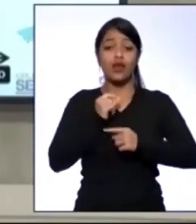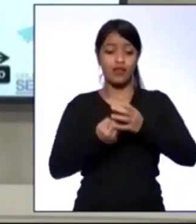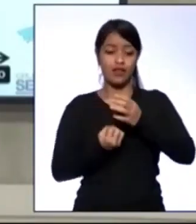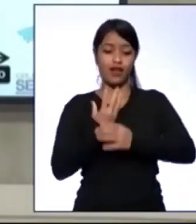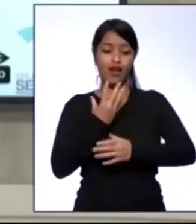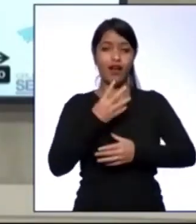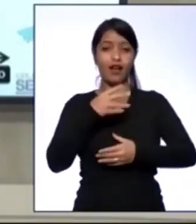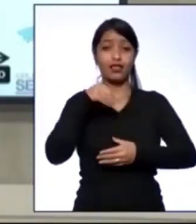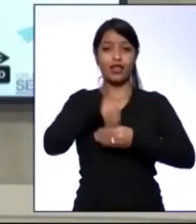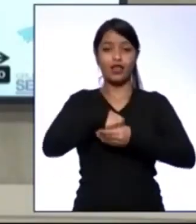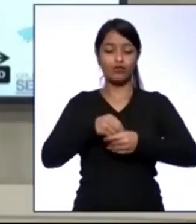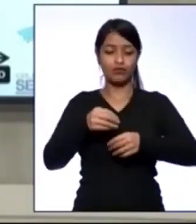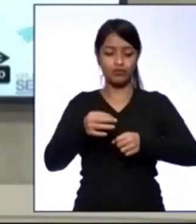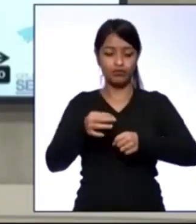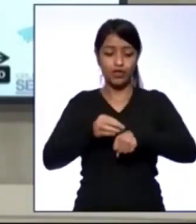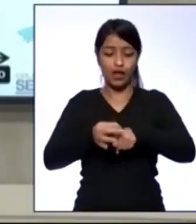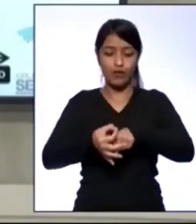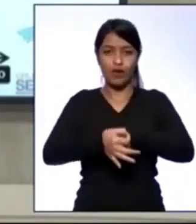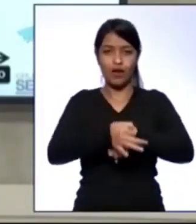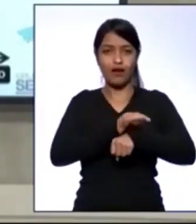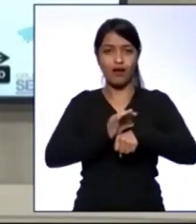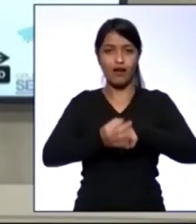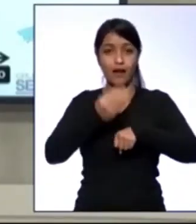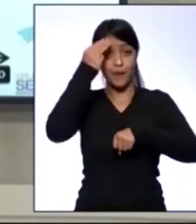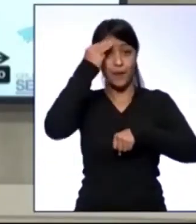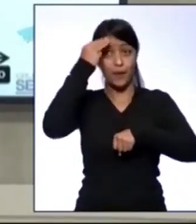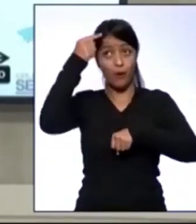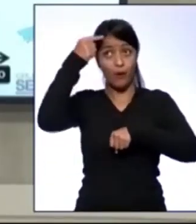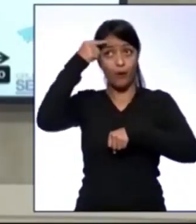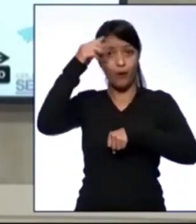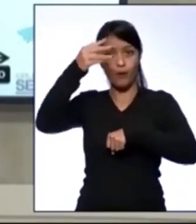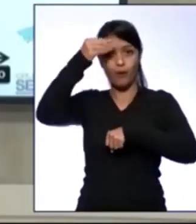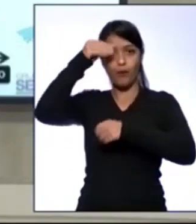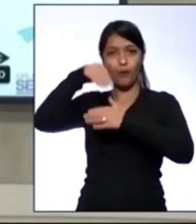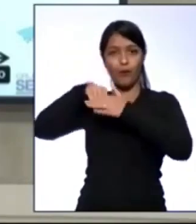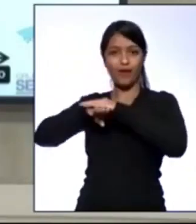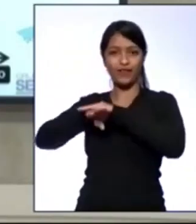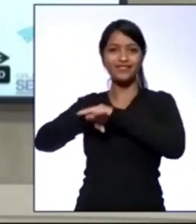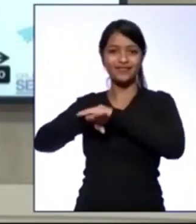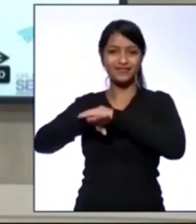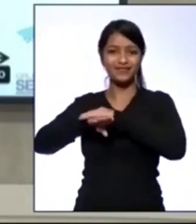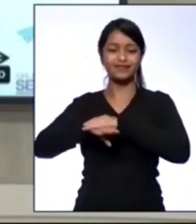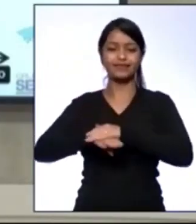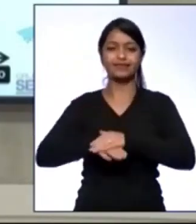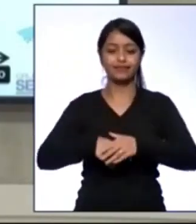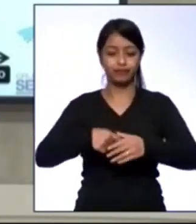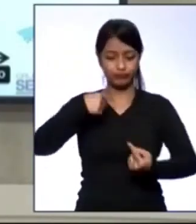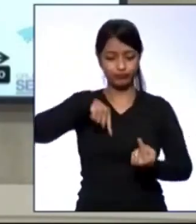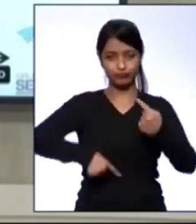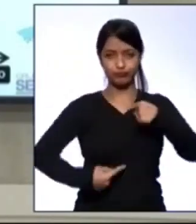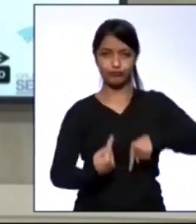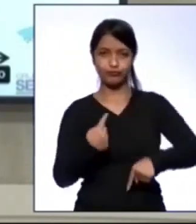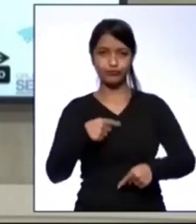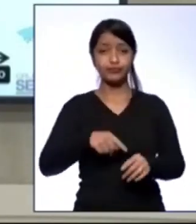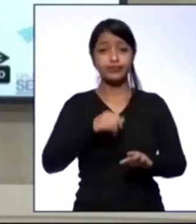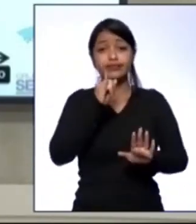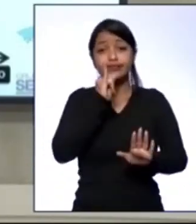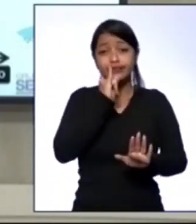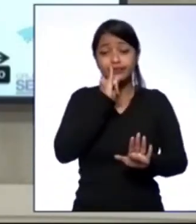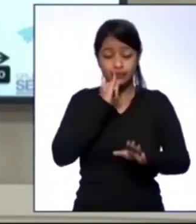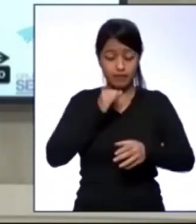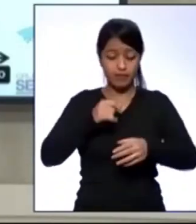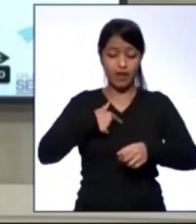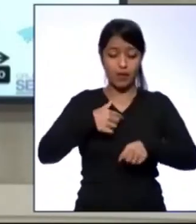células de memória. Com mais células de memória, imagine que eu, que peguei cachumba lá